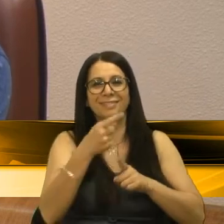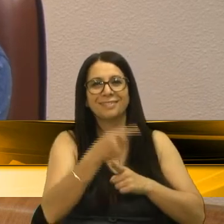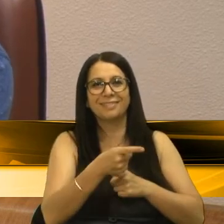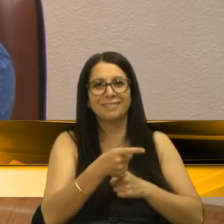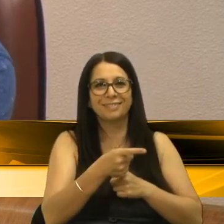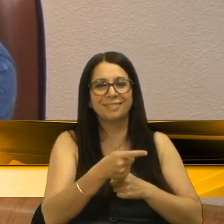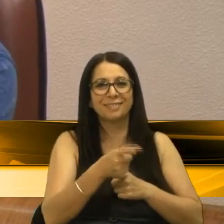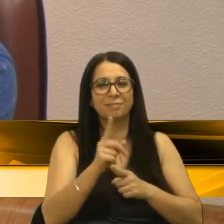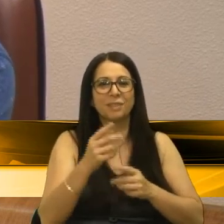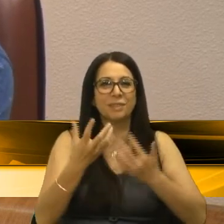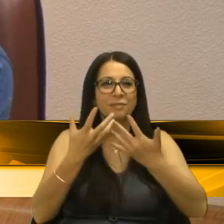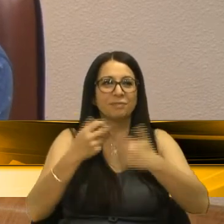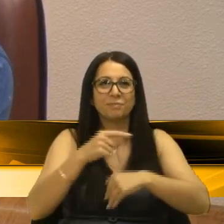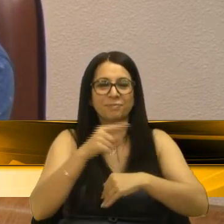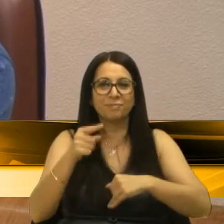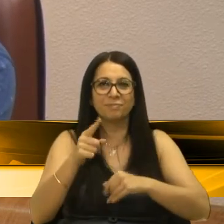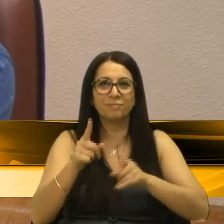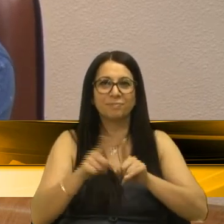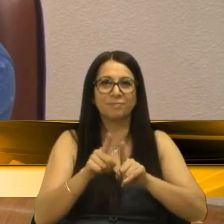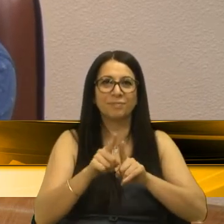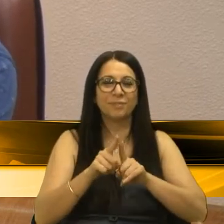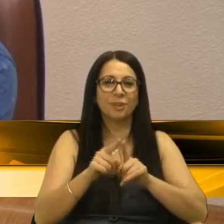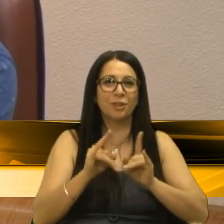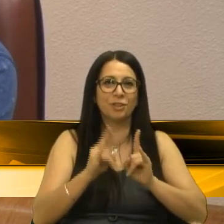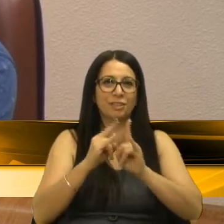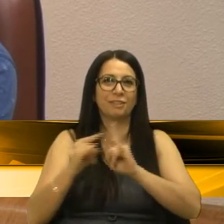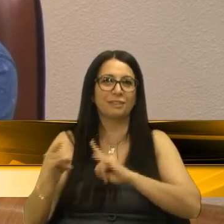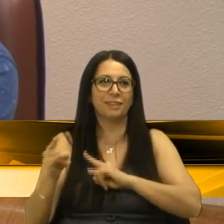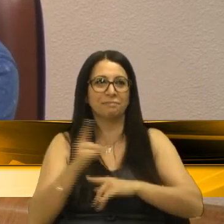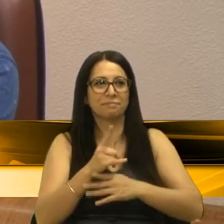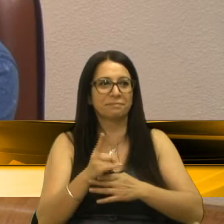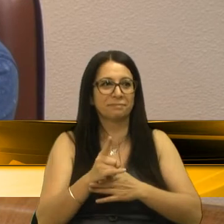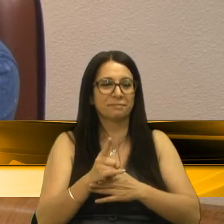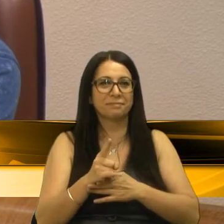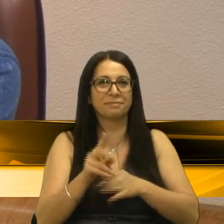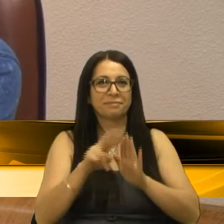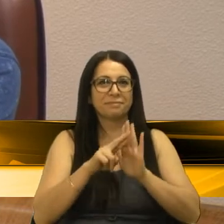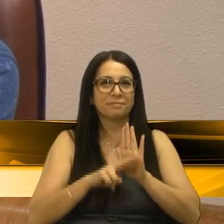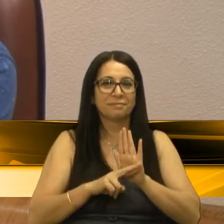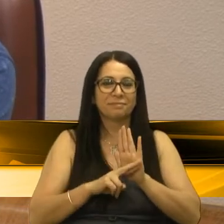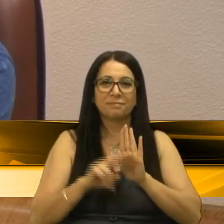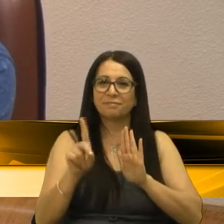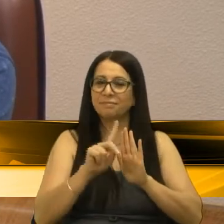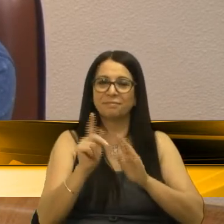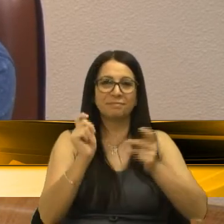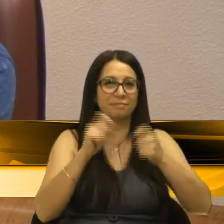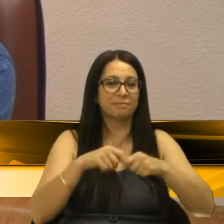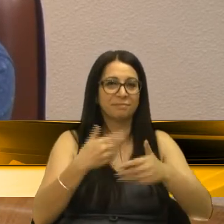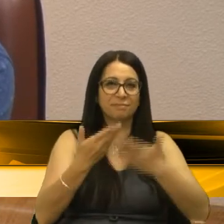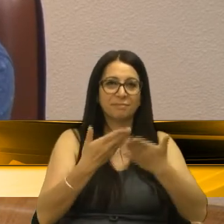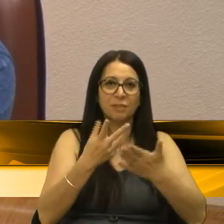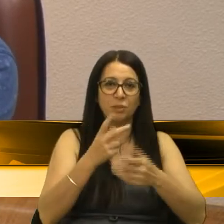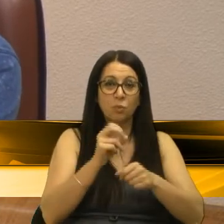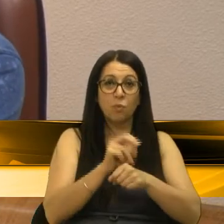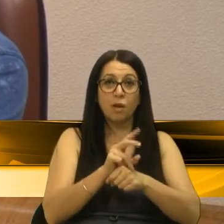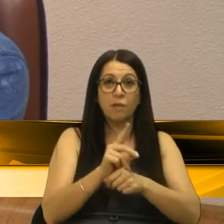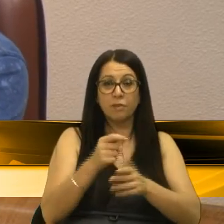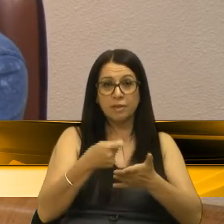para funcionamento do estabelecimento das edificações em situação regular, não sendo possível atender o número de vagas exigidas